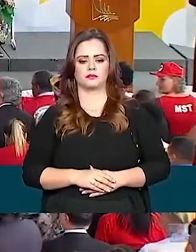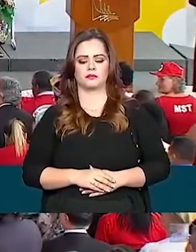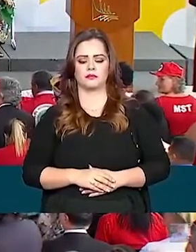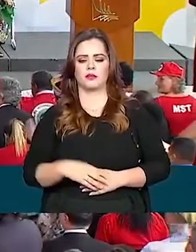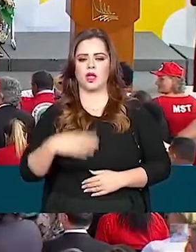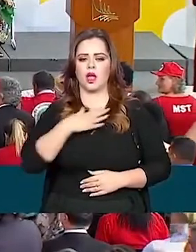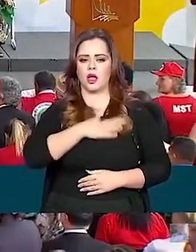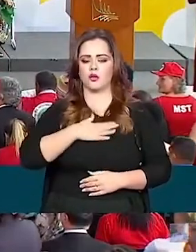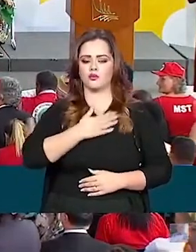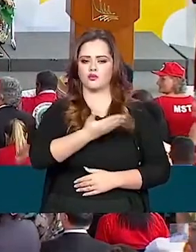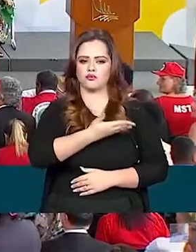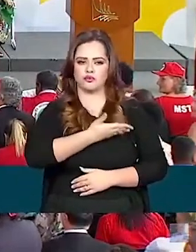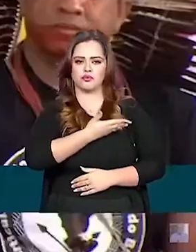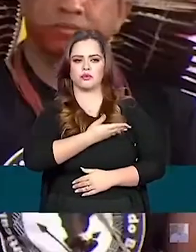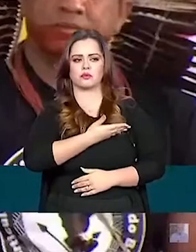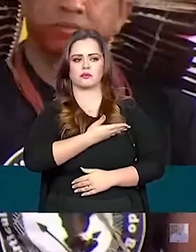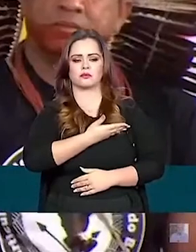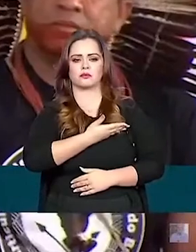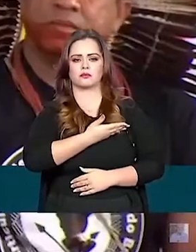queridas companheiras,